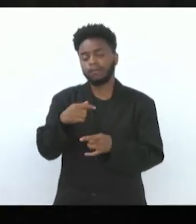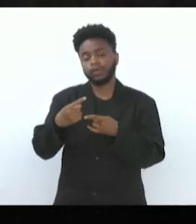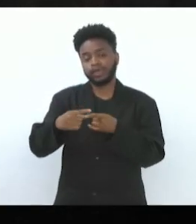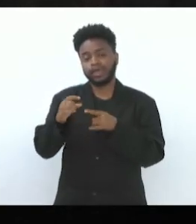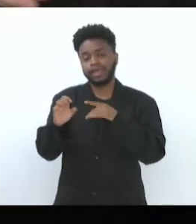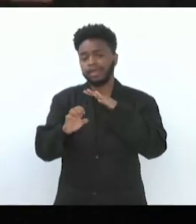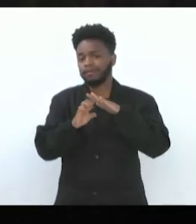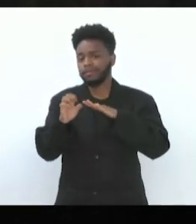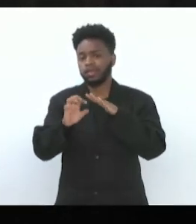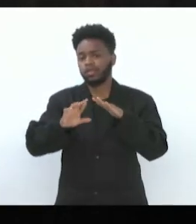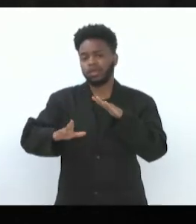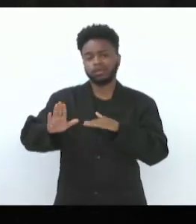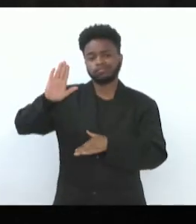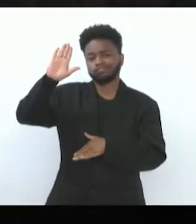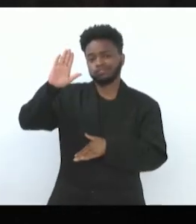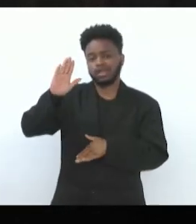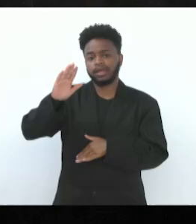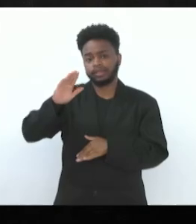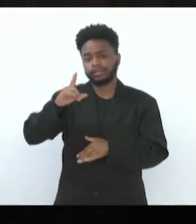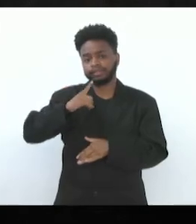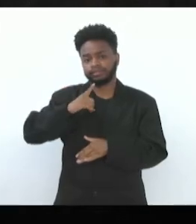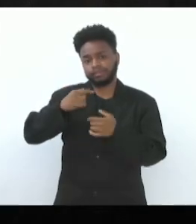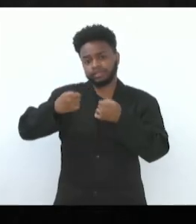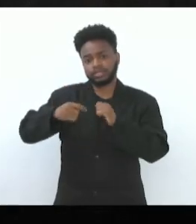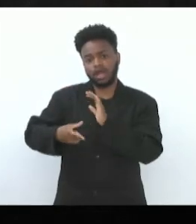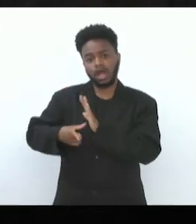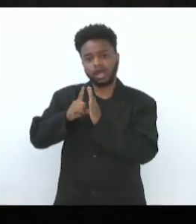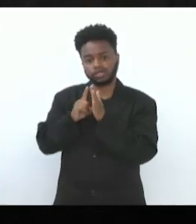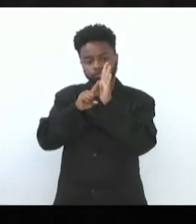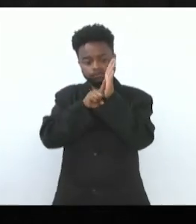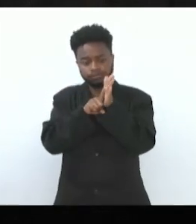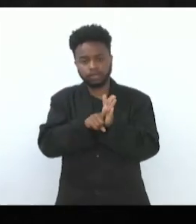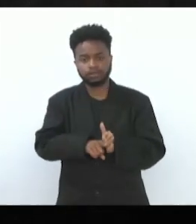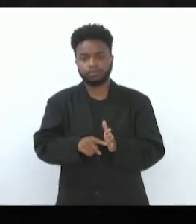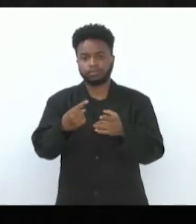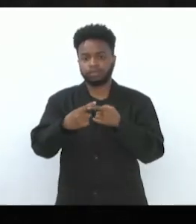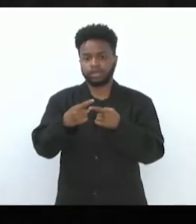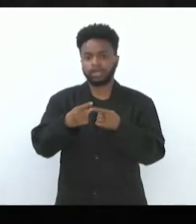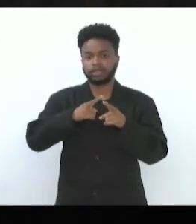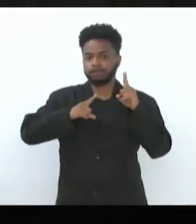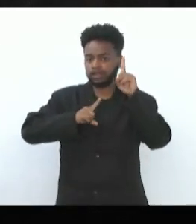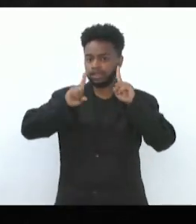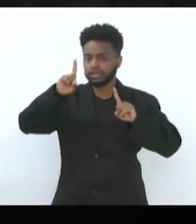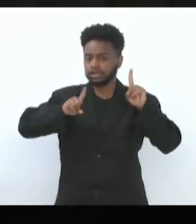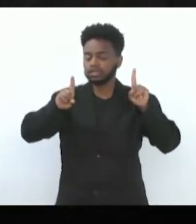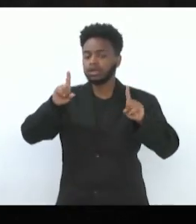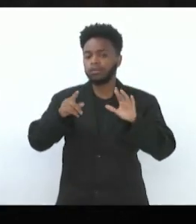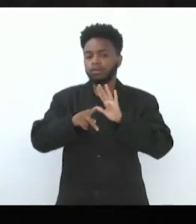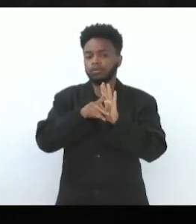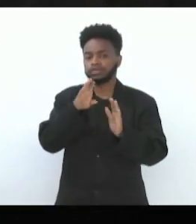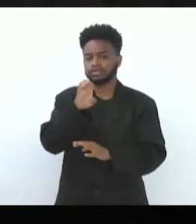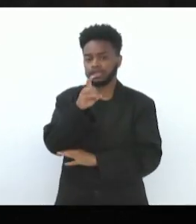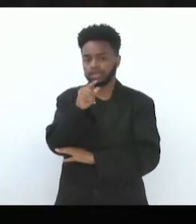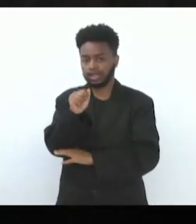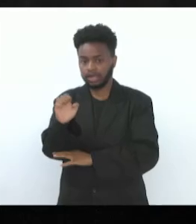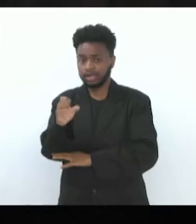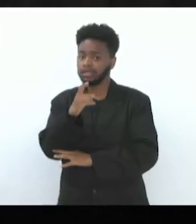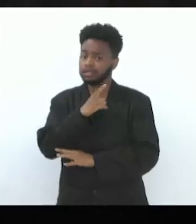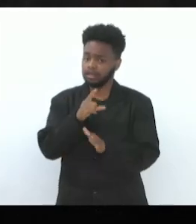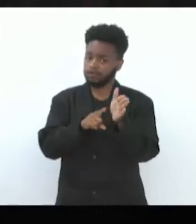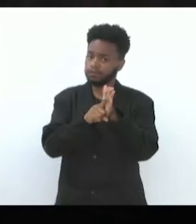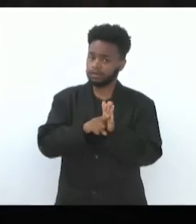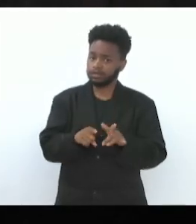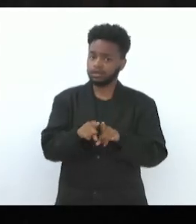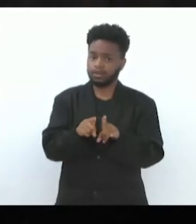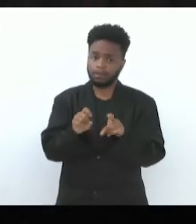concorrer a qualquer obra, fazem um levantamento. No caso da licitação da SEDAI, elas também fizeram o levantamento. Impossível não fazer.